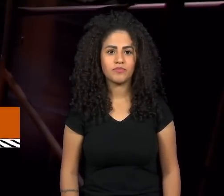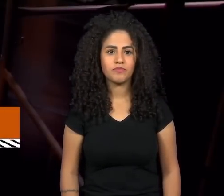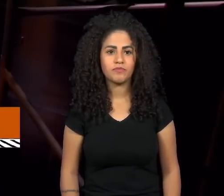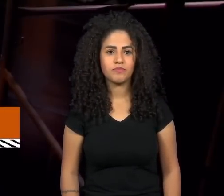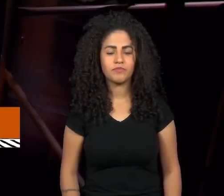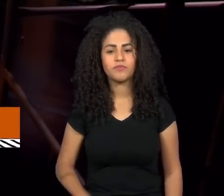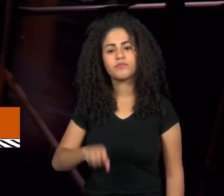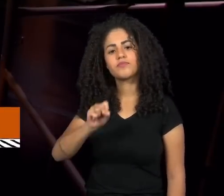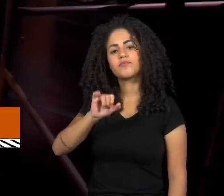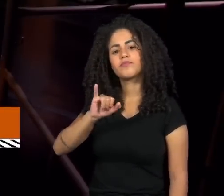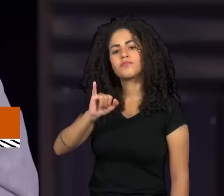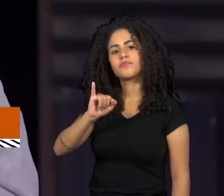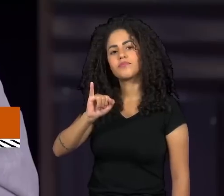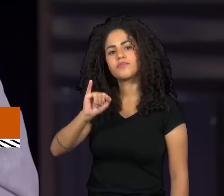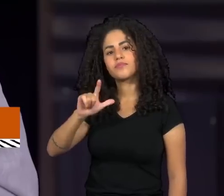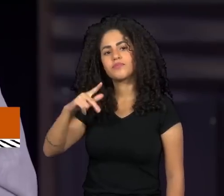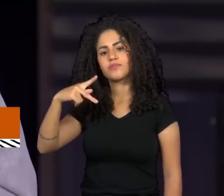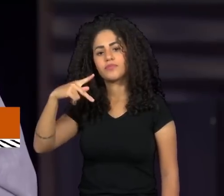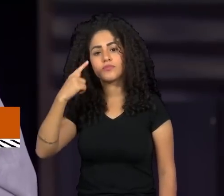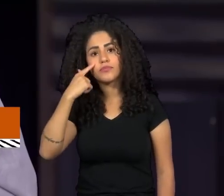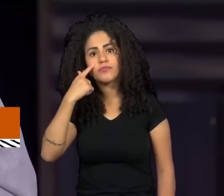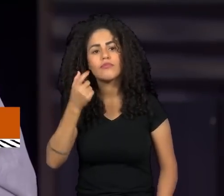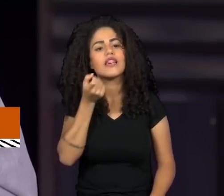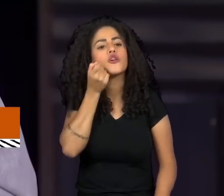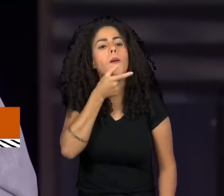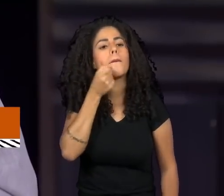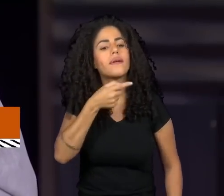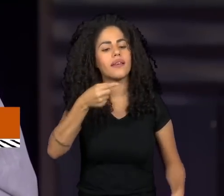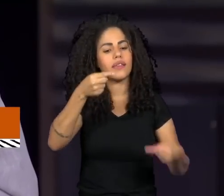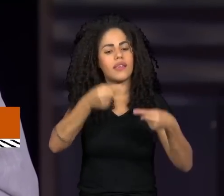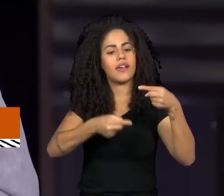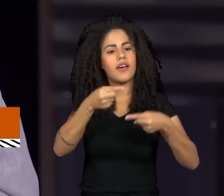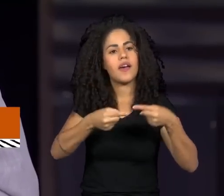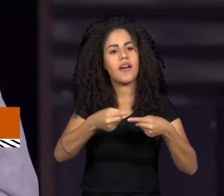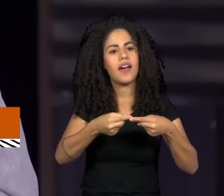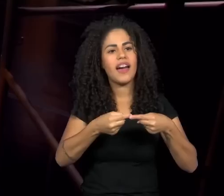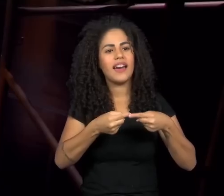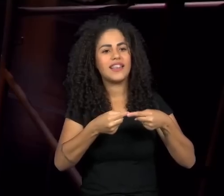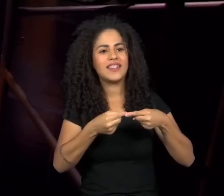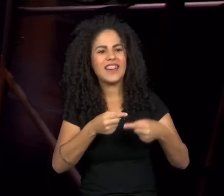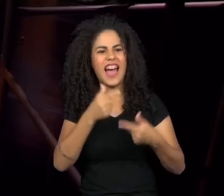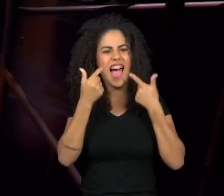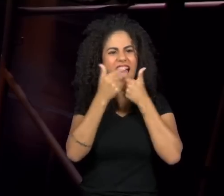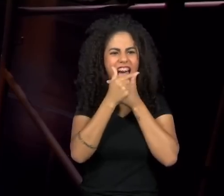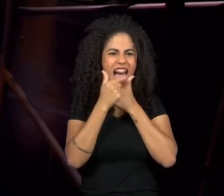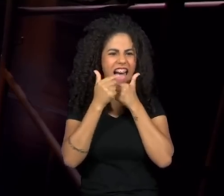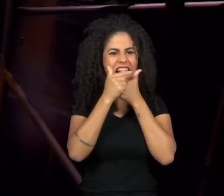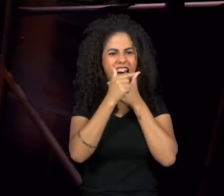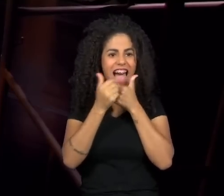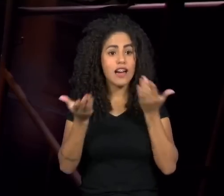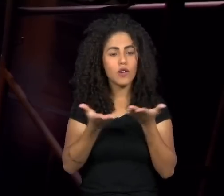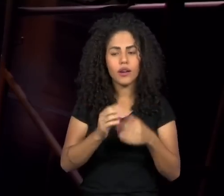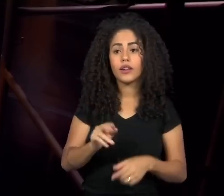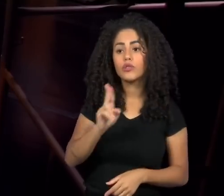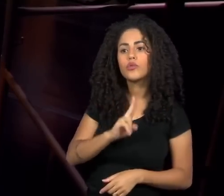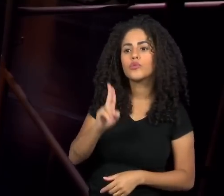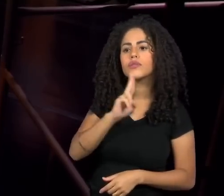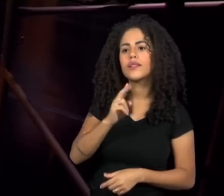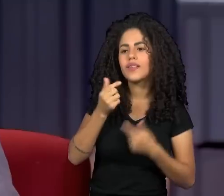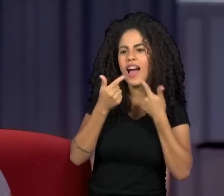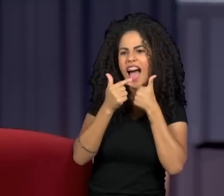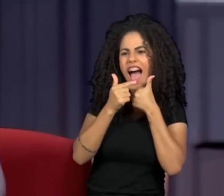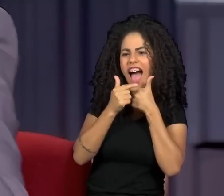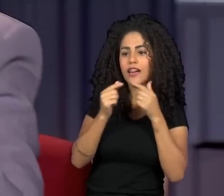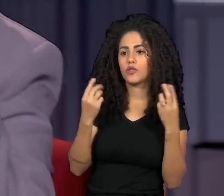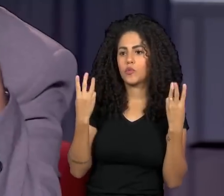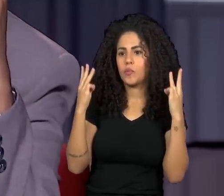Silva conta uma piada com o novo governo. Aí ela põe kkkkkk. Tem uma piada que eu tô usando muito no meu show atualmente.